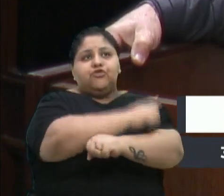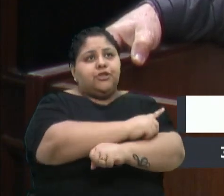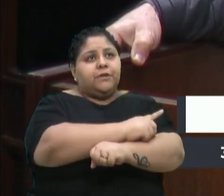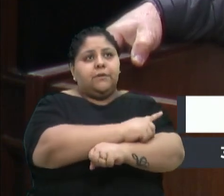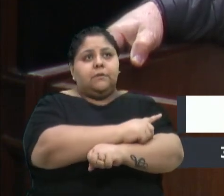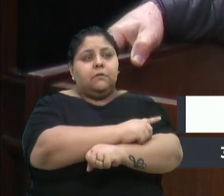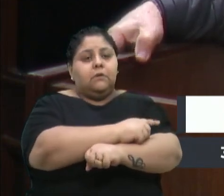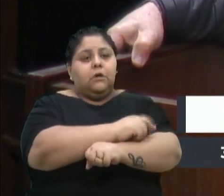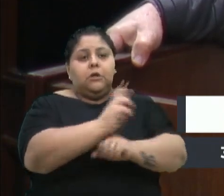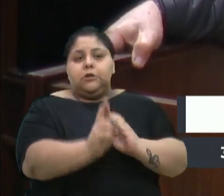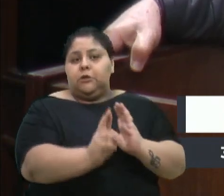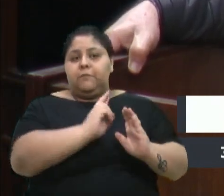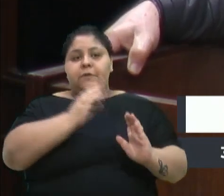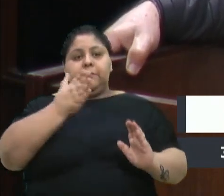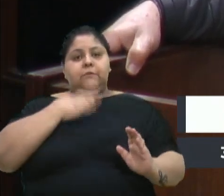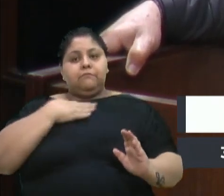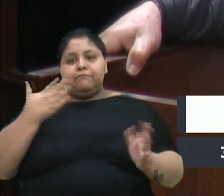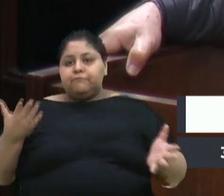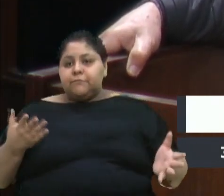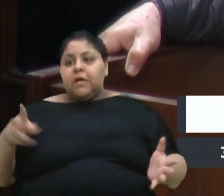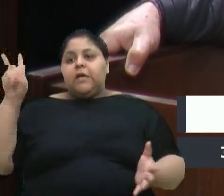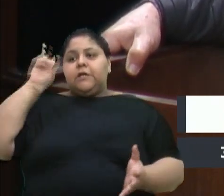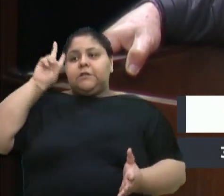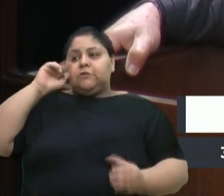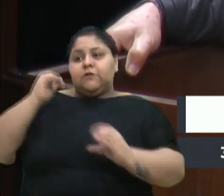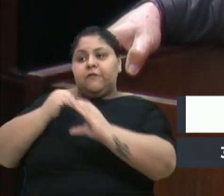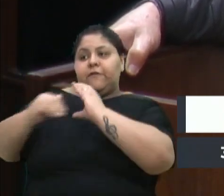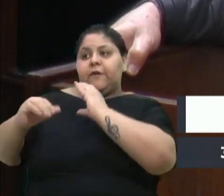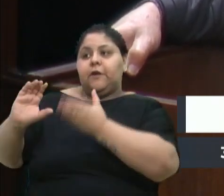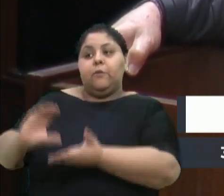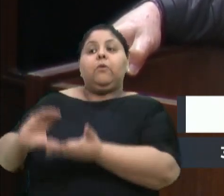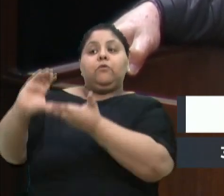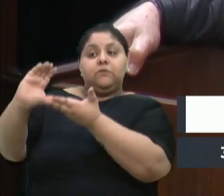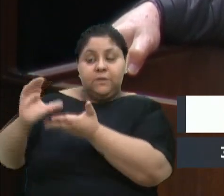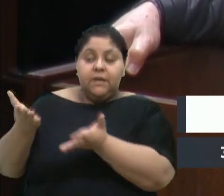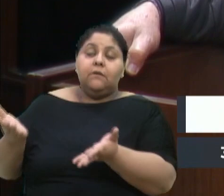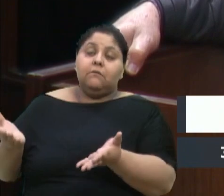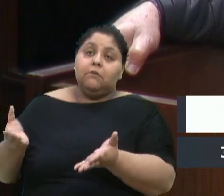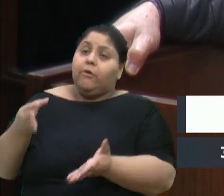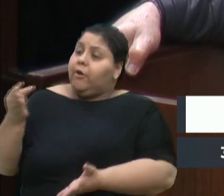levar para o Conselho segunda-feira, a vereadora Tatiana, e provavelmente,